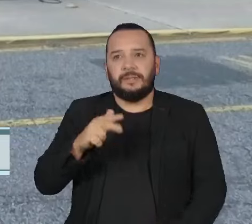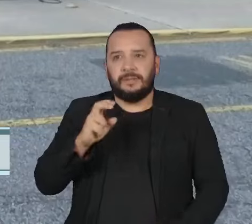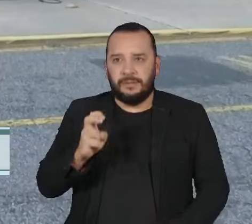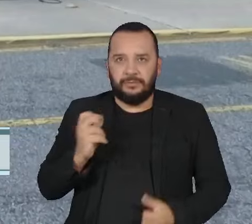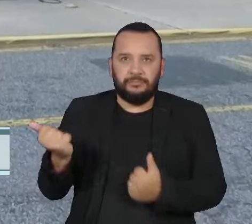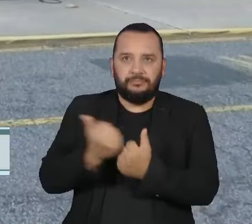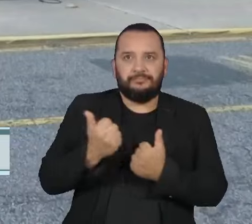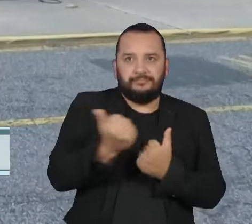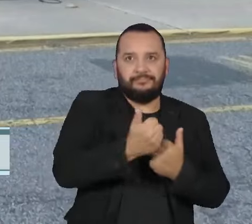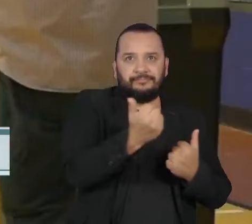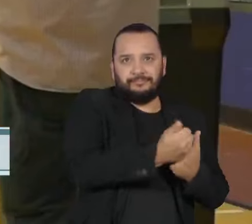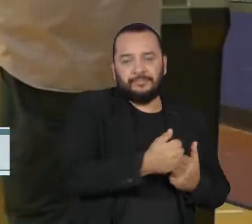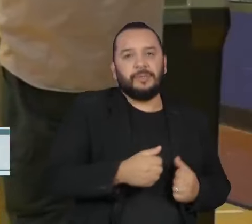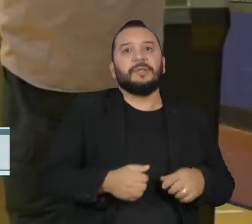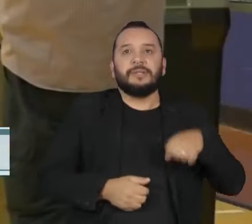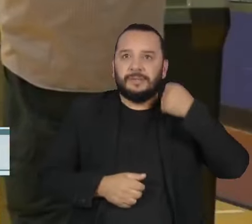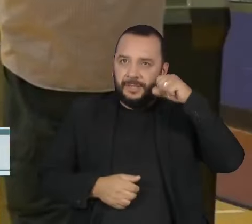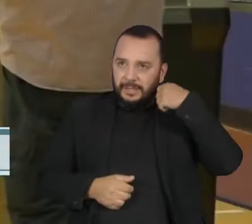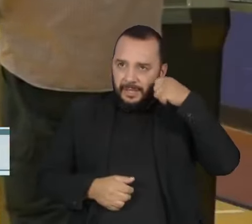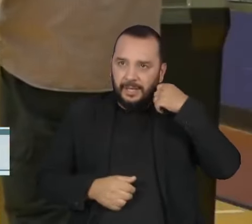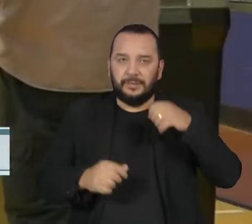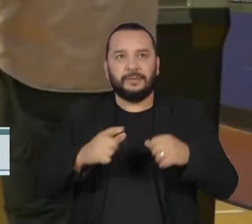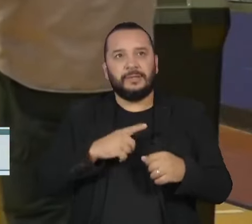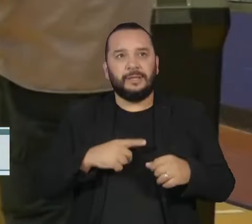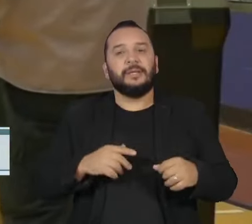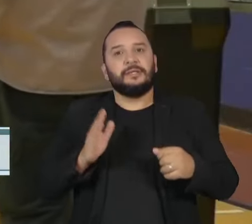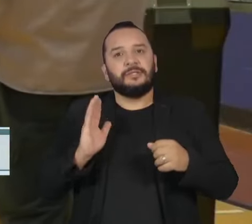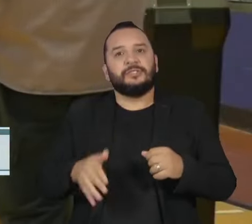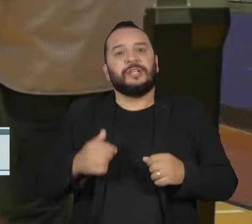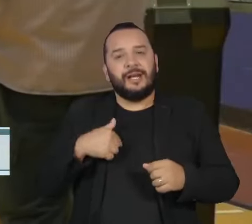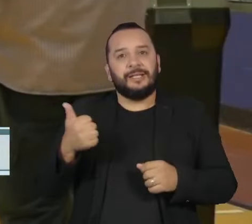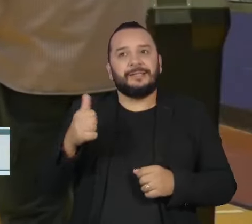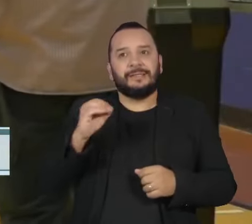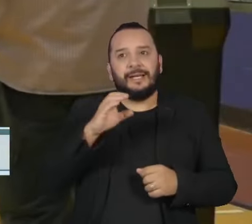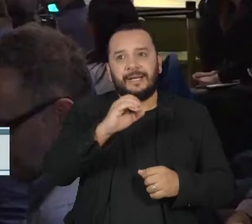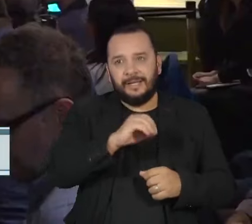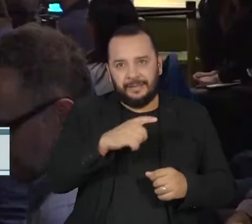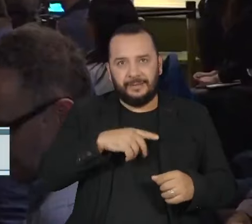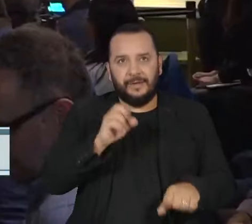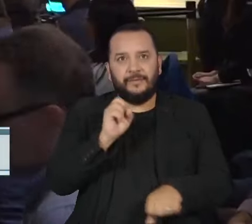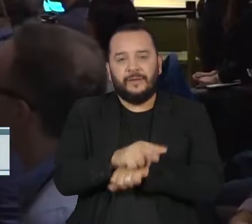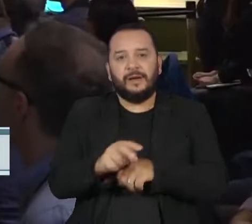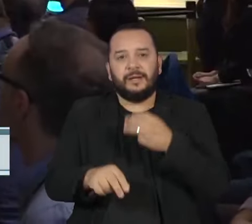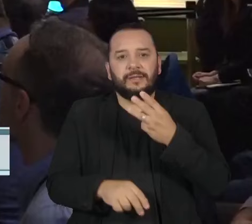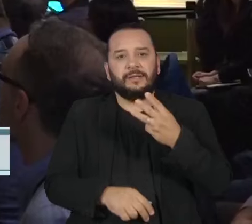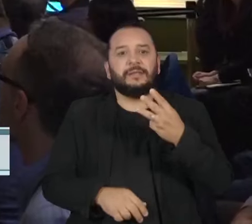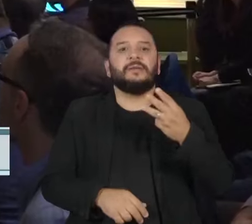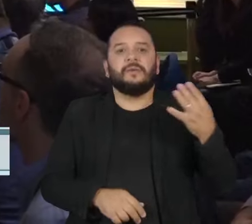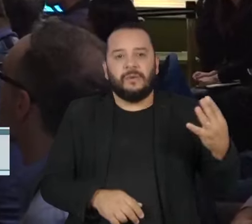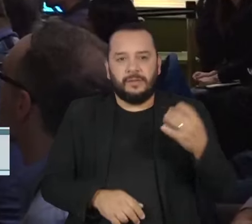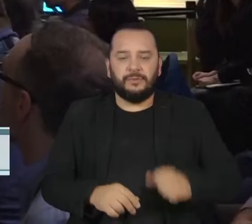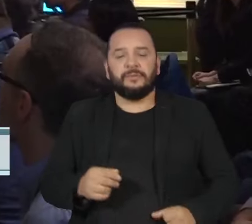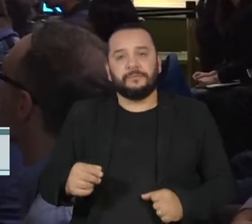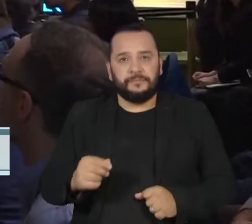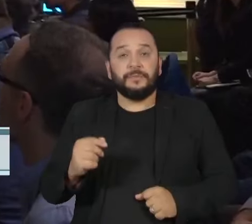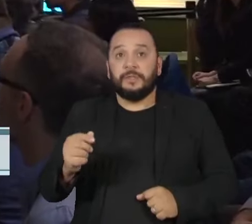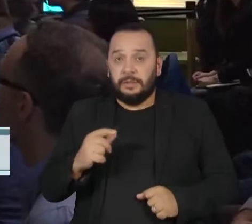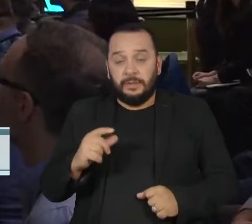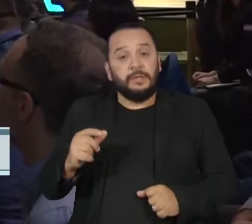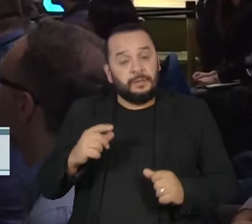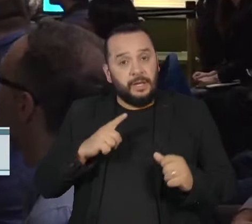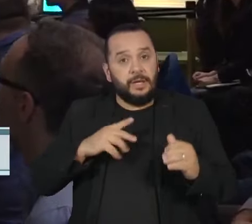e parte do Senado, 34 dos 100 assentos estão em disputa. Kamala Harris e Donald Trump chegam